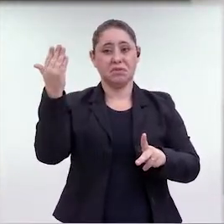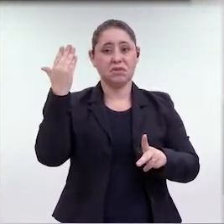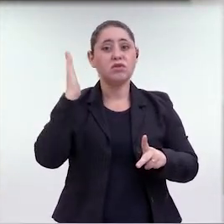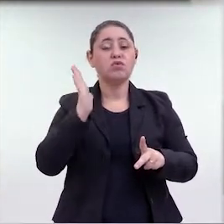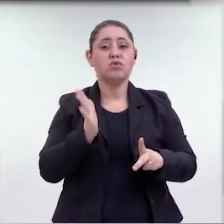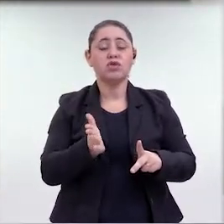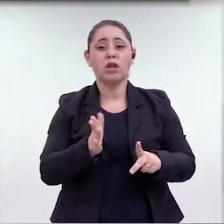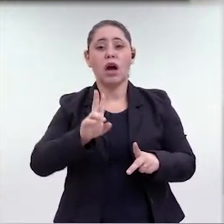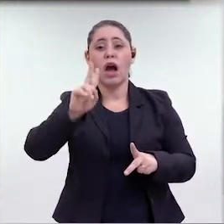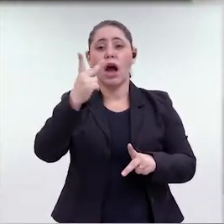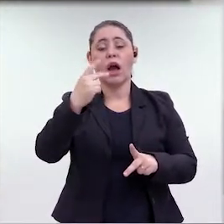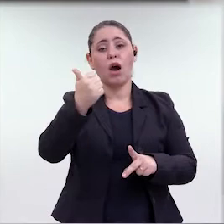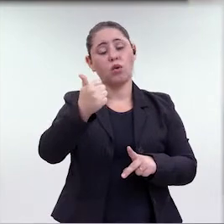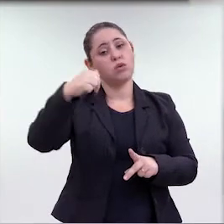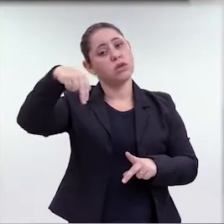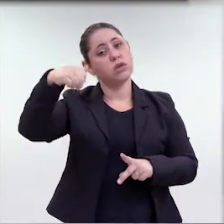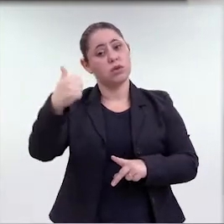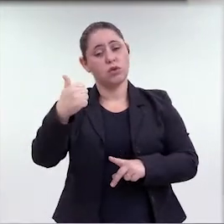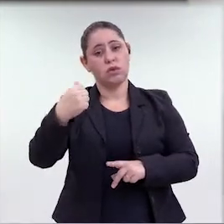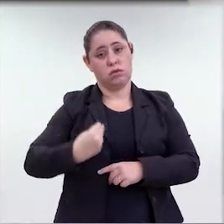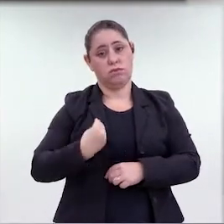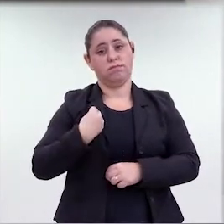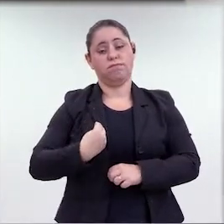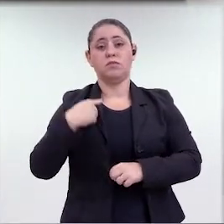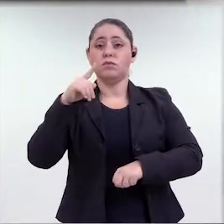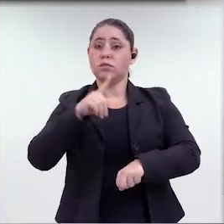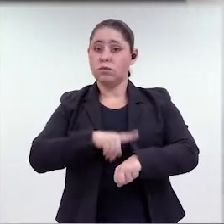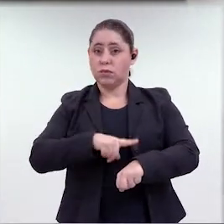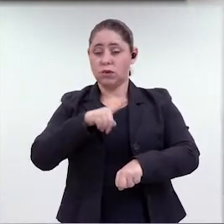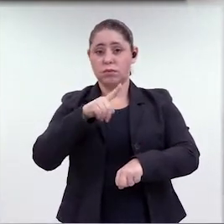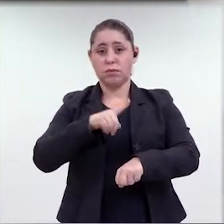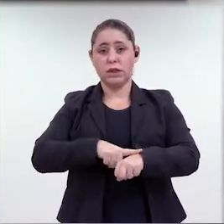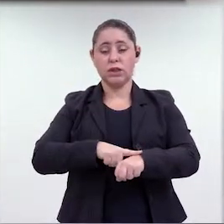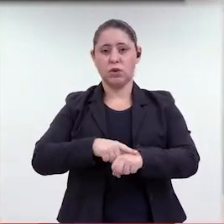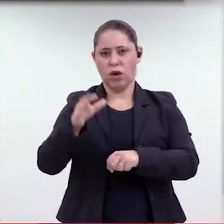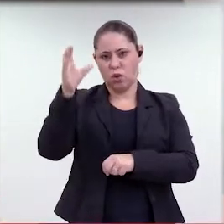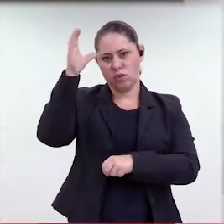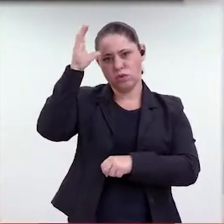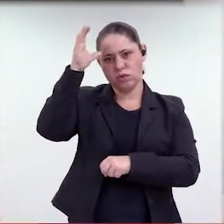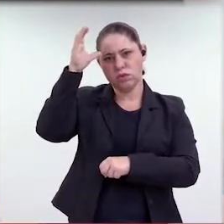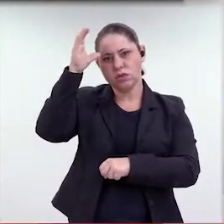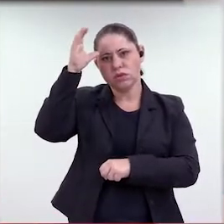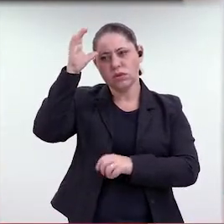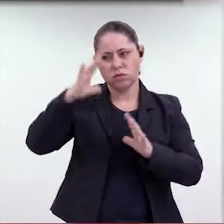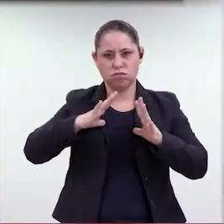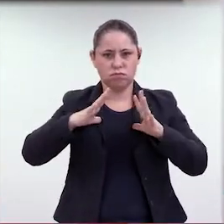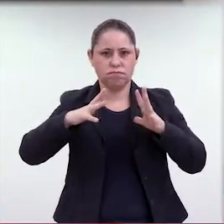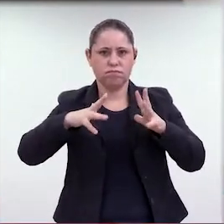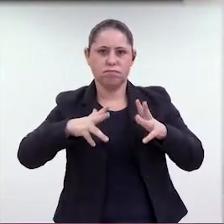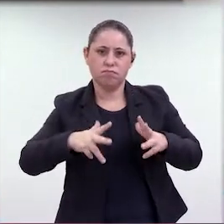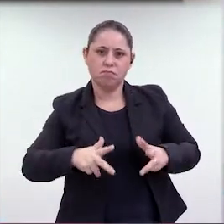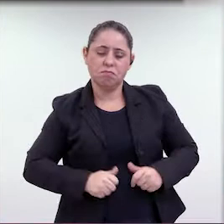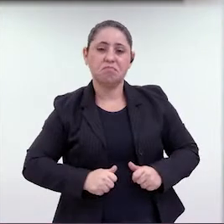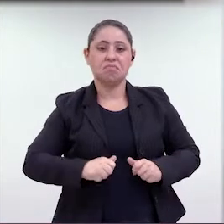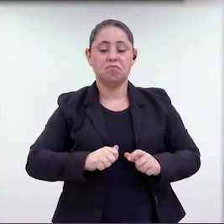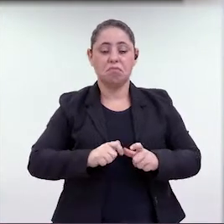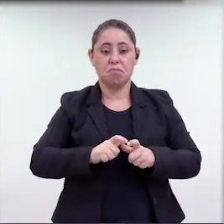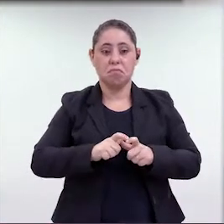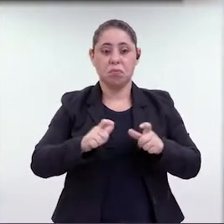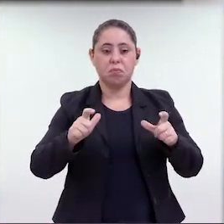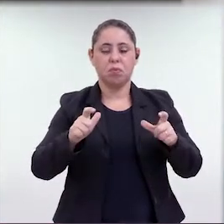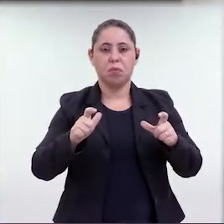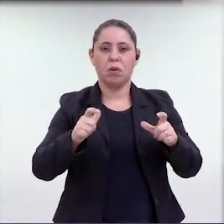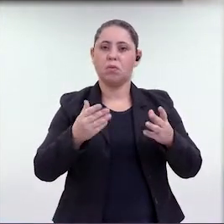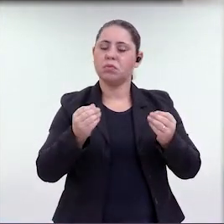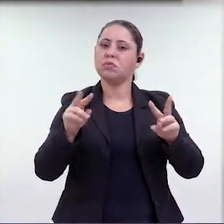naquela época do H1N1, que nós vivemos um momento em que a conscientização a respeito da higiene estava muito em